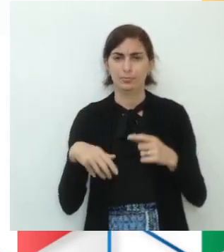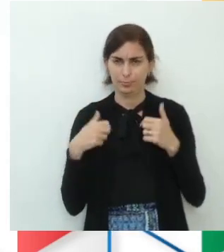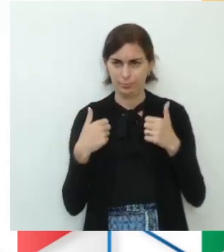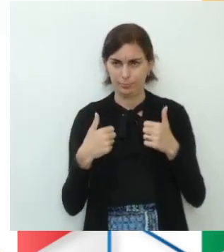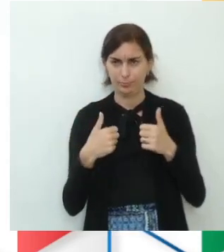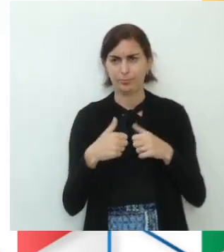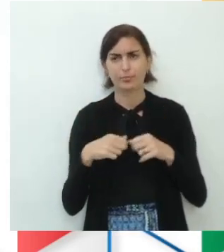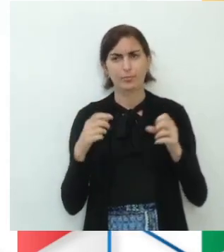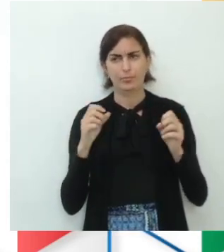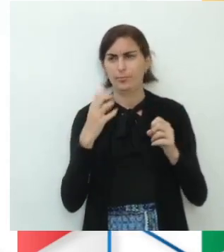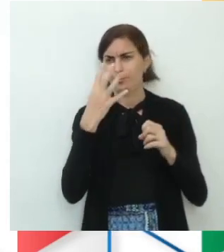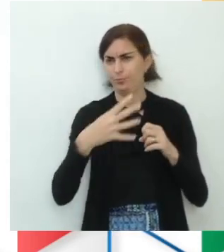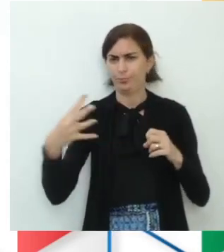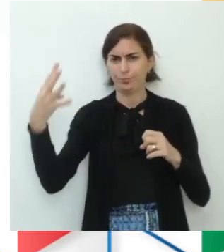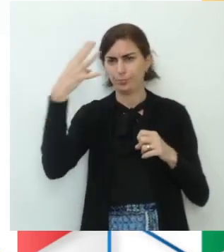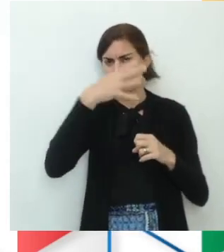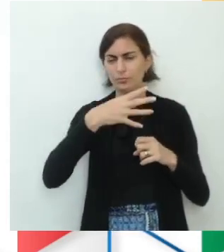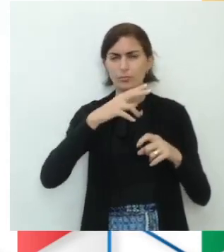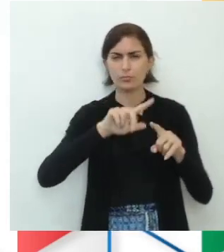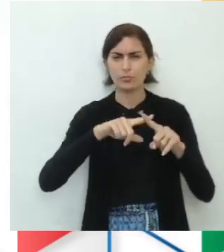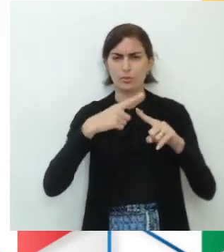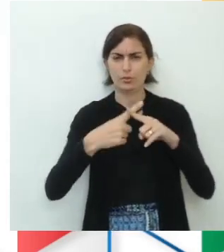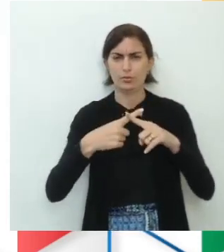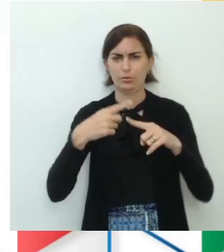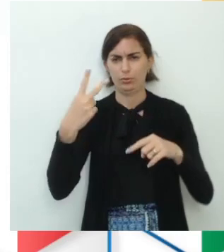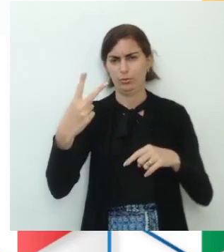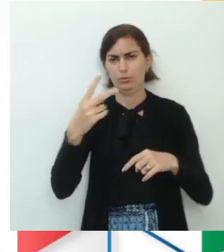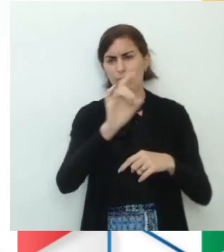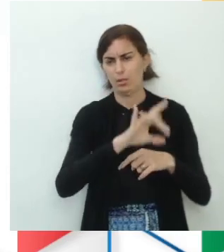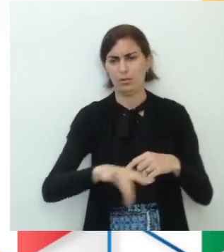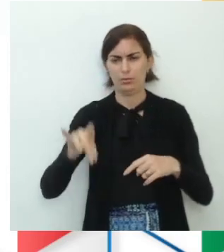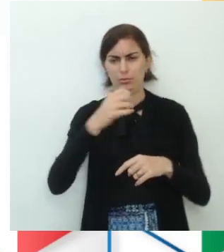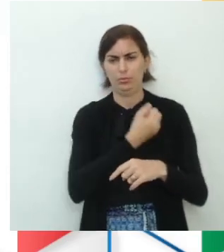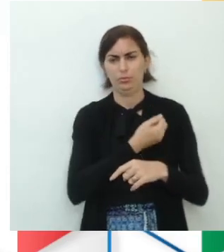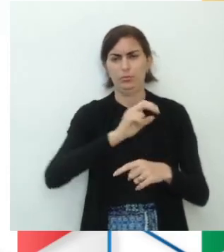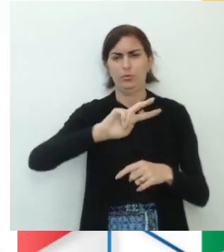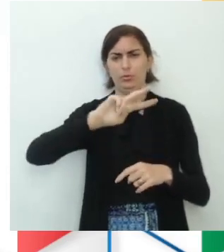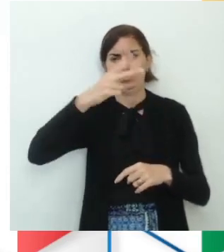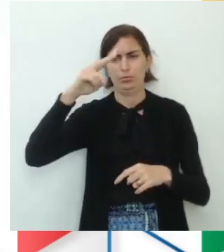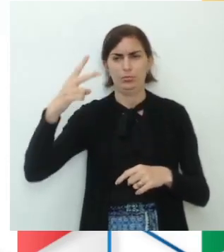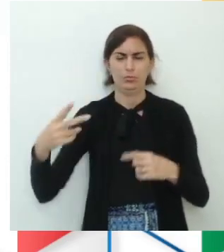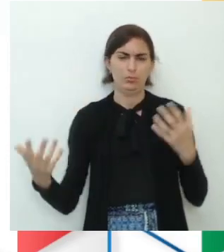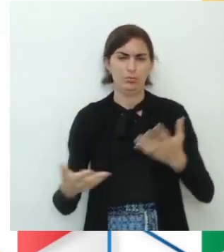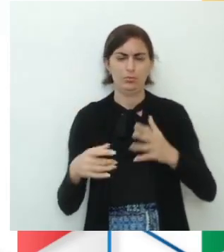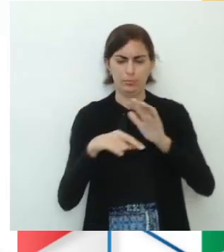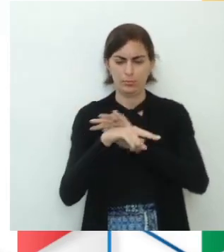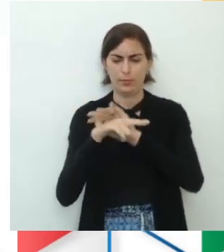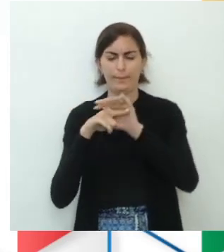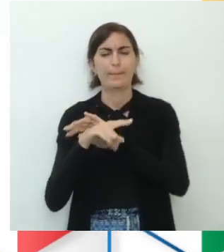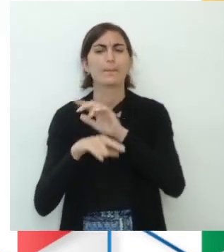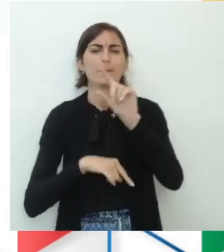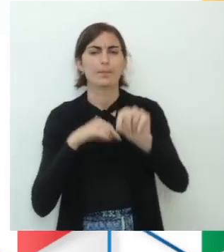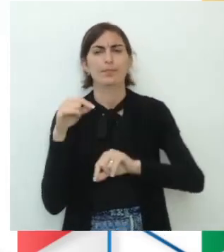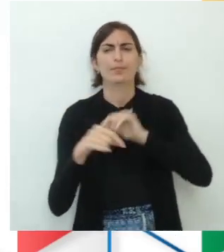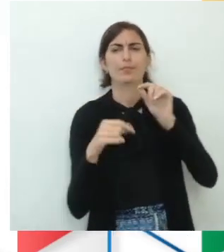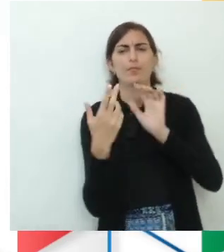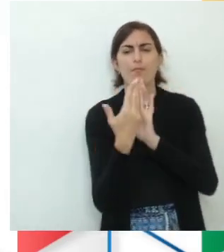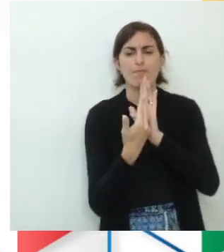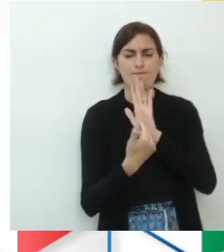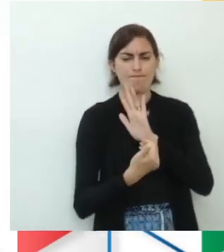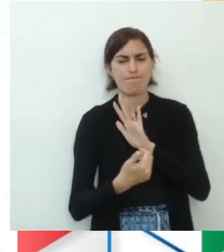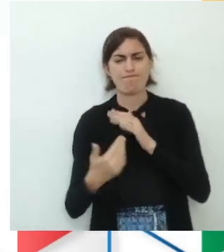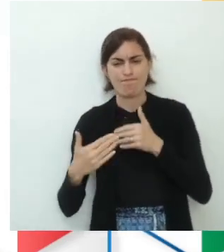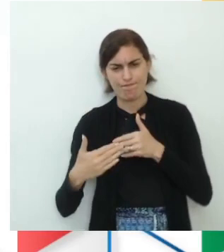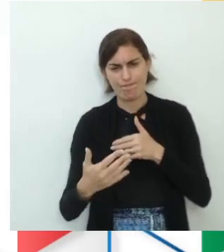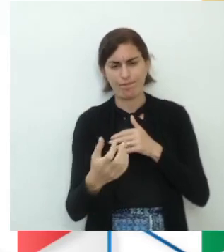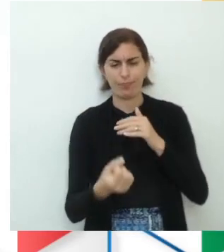Fechou? Os 4 pontos multiplicados por 2, cada número duplicou. Então agora vamos verificar que figura